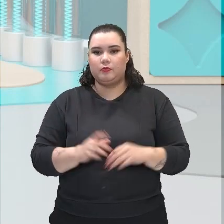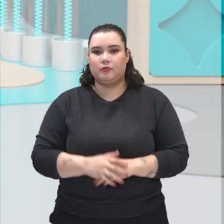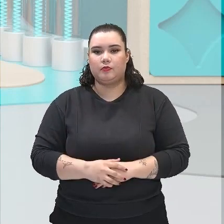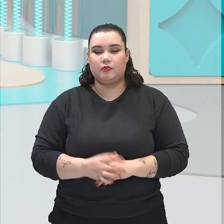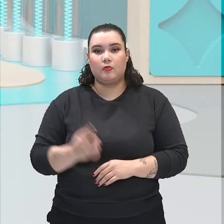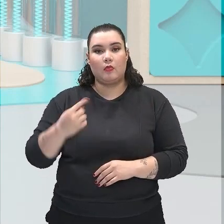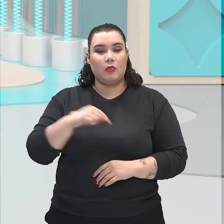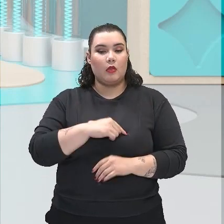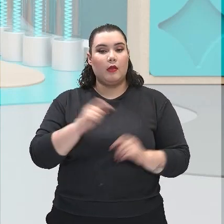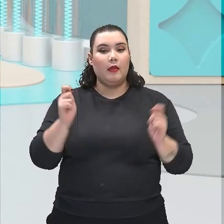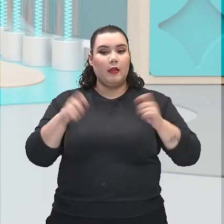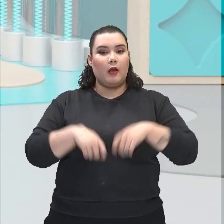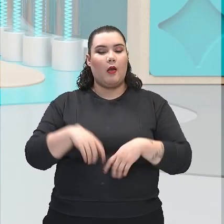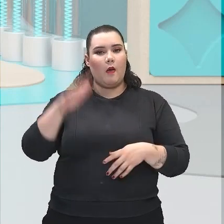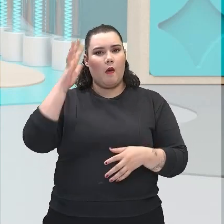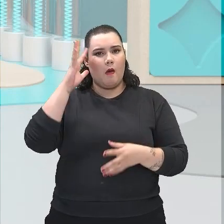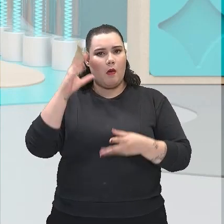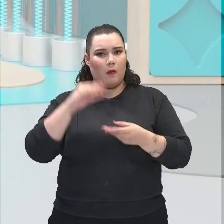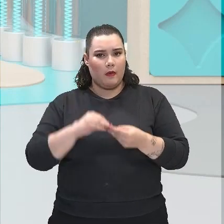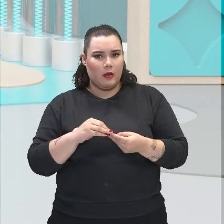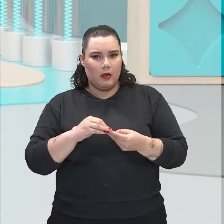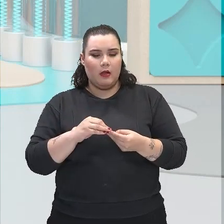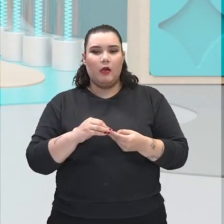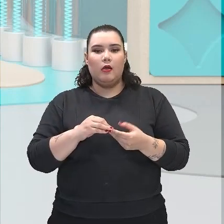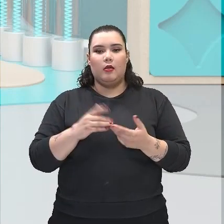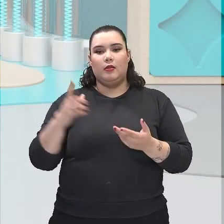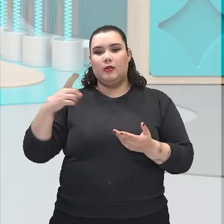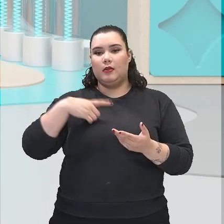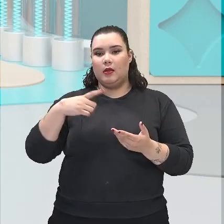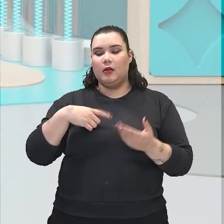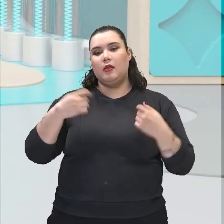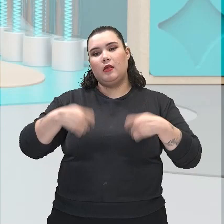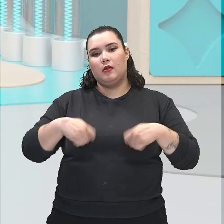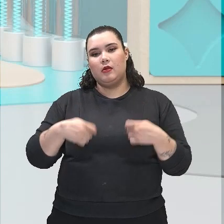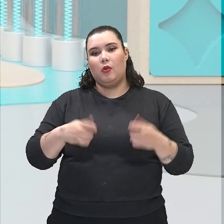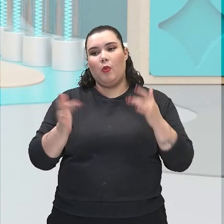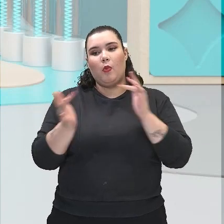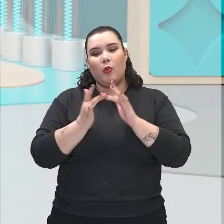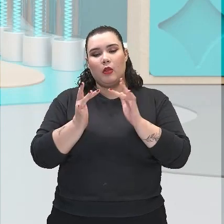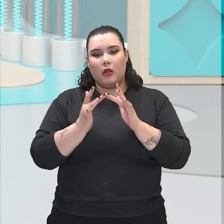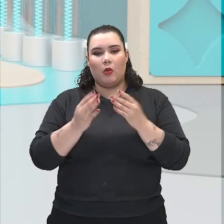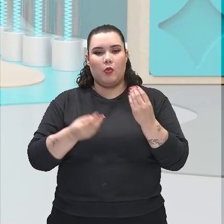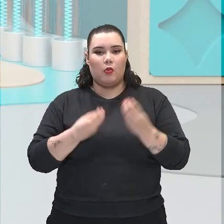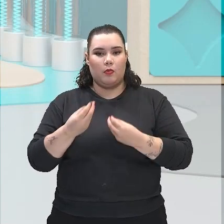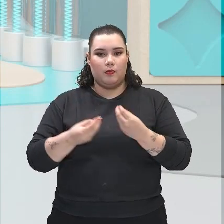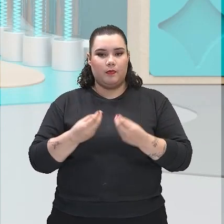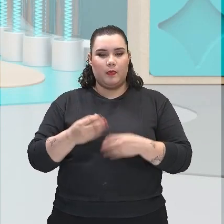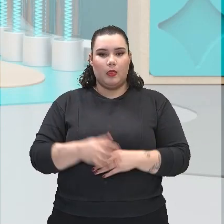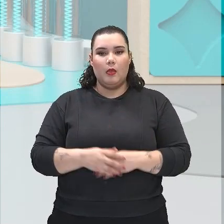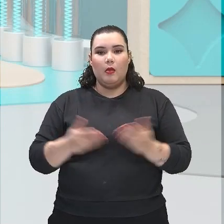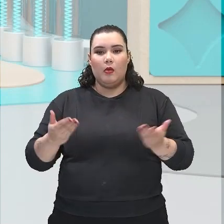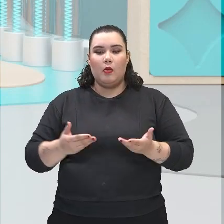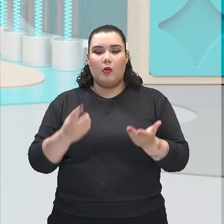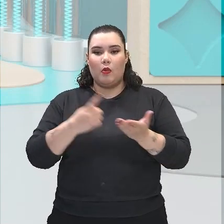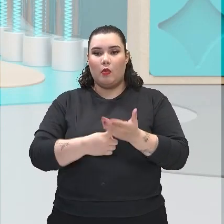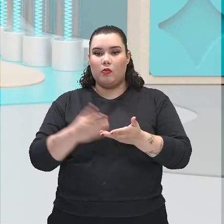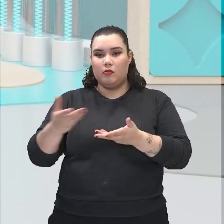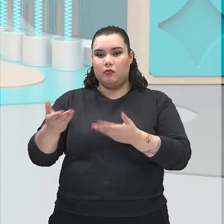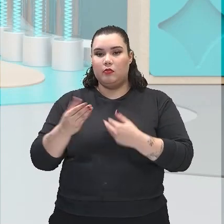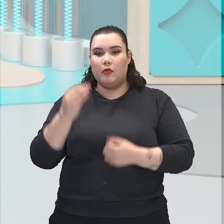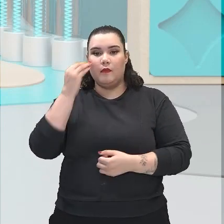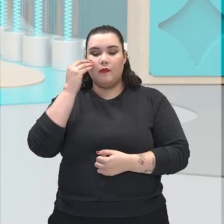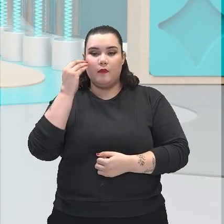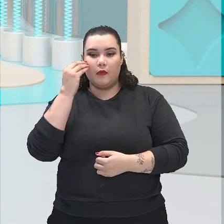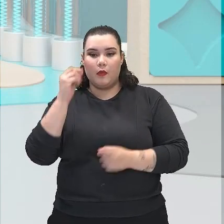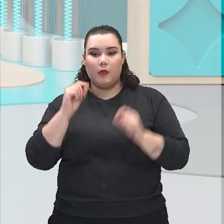possa compreender bem esse gênero, é claro que a gente tem que ter contato com ele. Então eu vou convidar vocês agora para